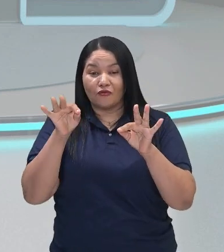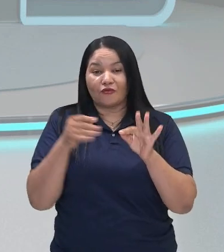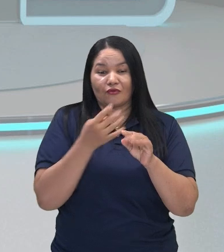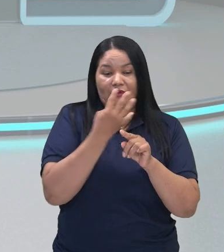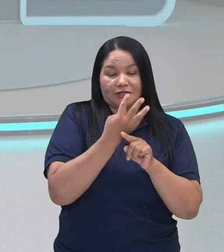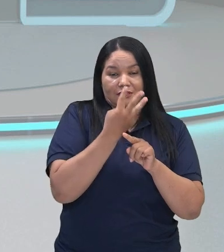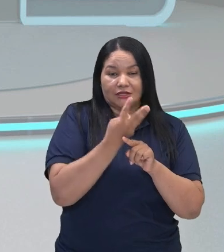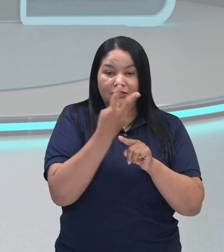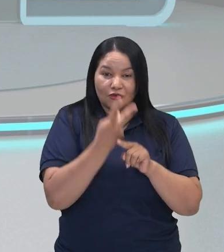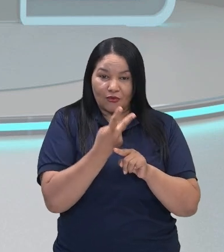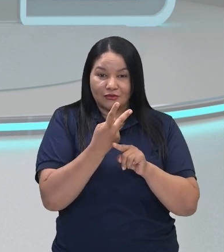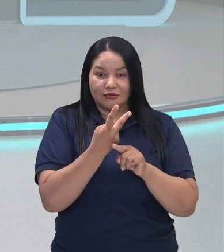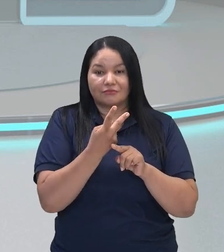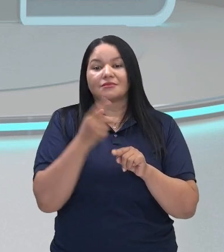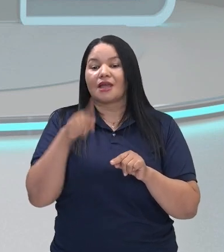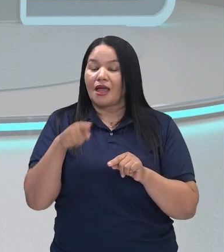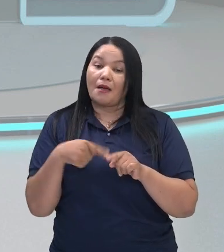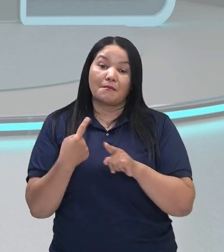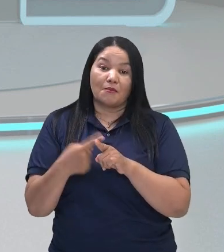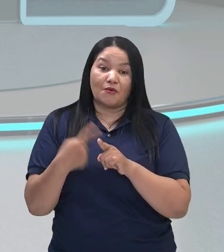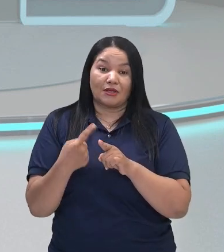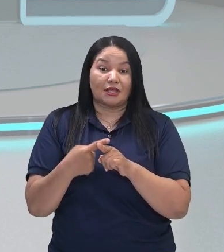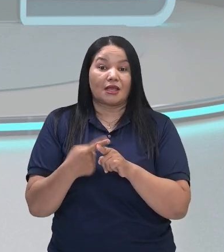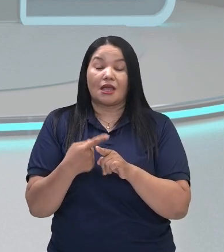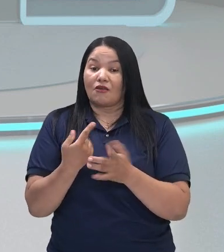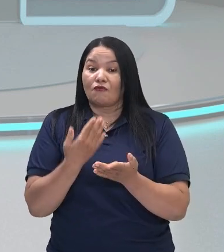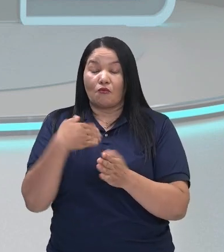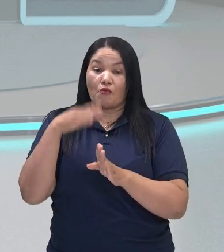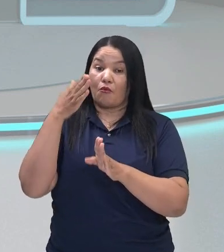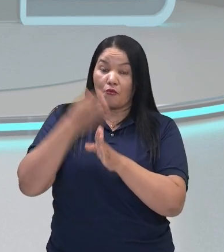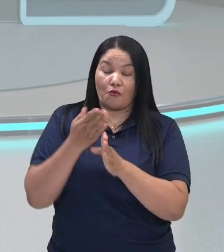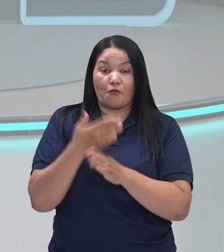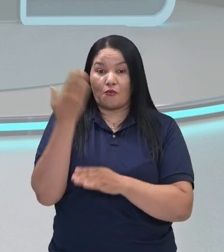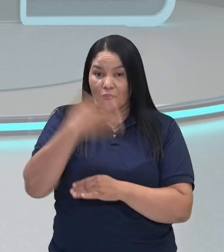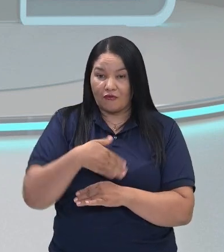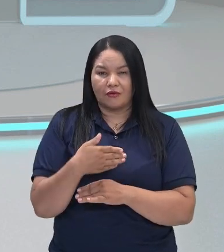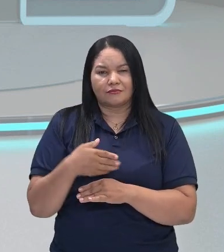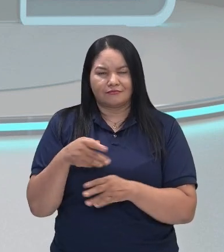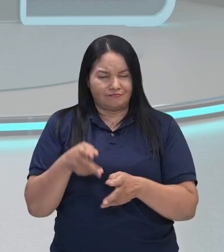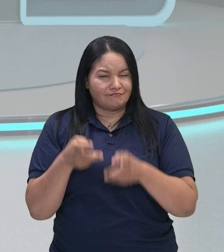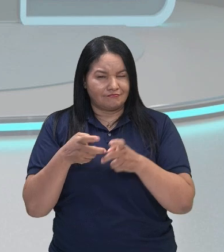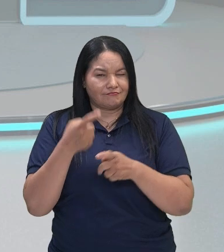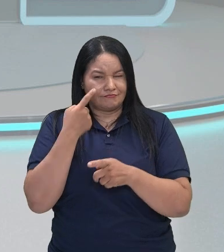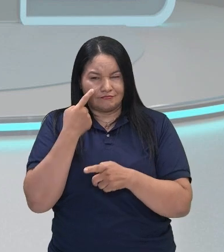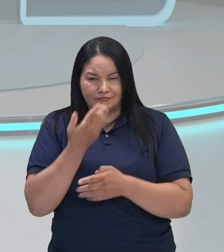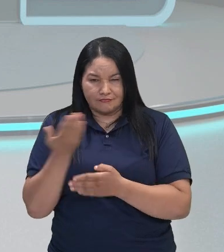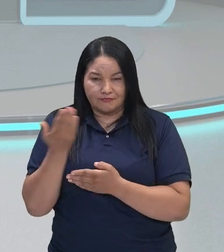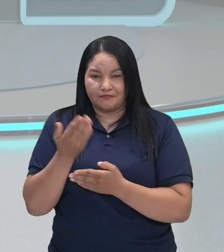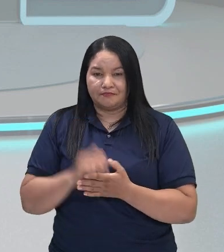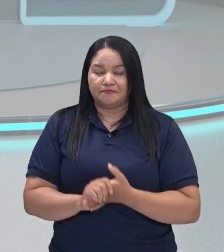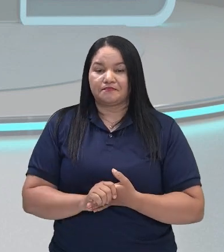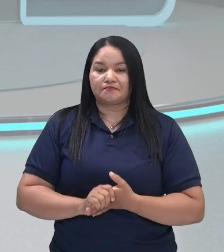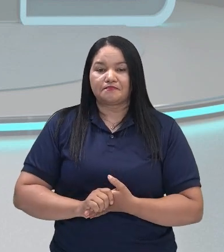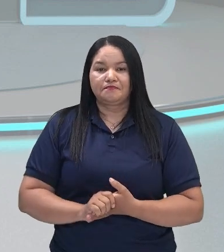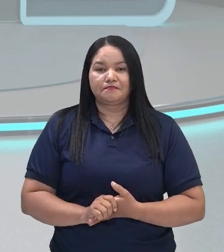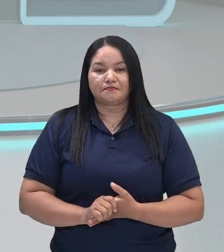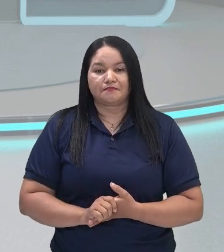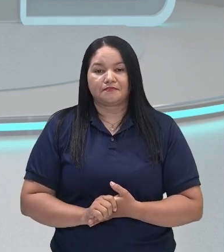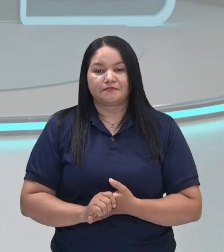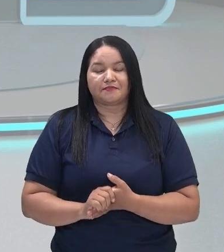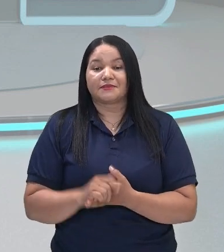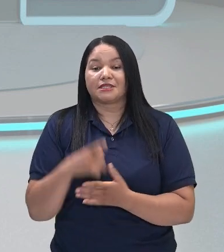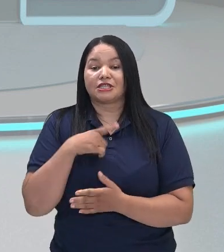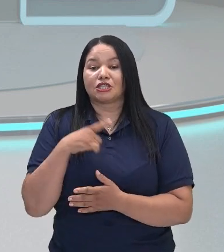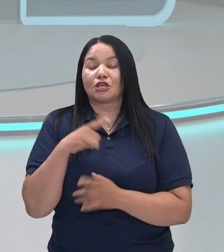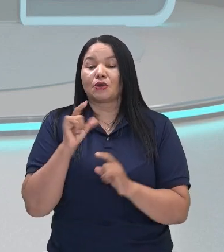Hz. Afinal, foi comprovado. Vem comigo perceber um pouco mais isso, olha só. Se eu